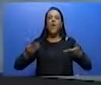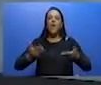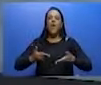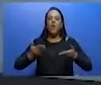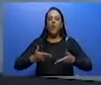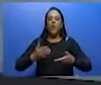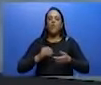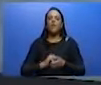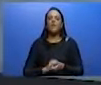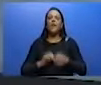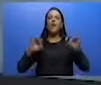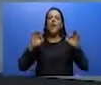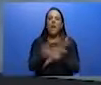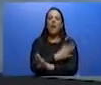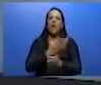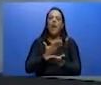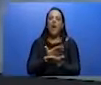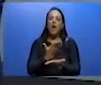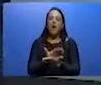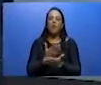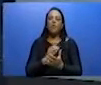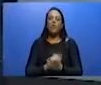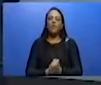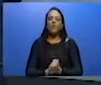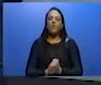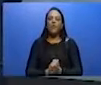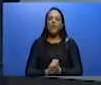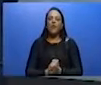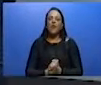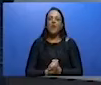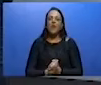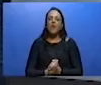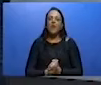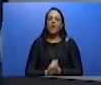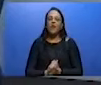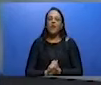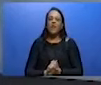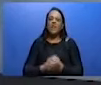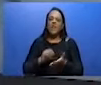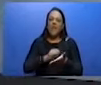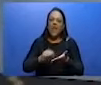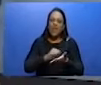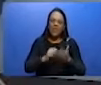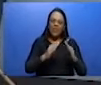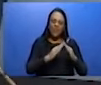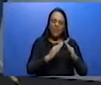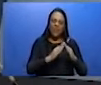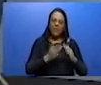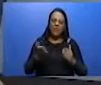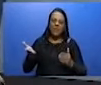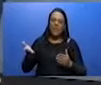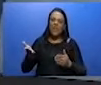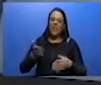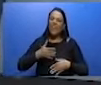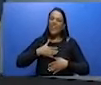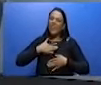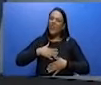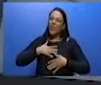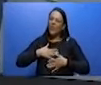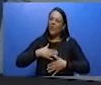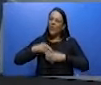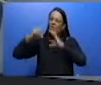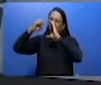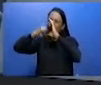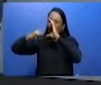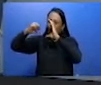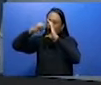já encerramos a aula. Nós vamos para a tarefinha, ó. Gostaram do vídeo? Deixa eu perguntar para vocês primeiro. Vocês viram